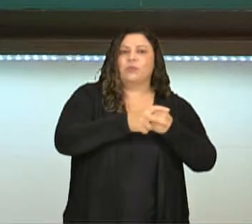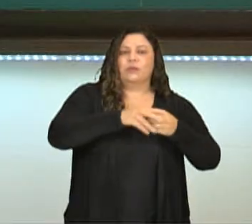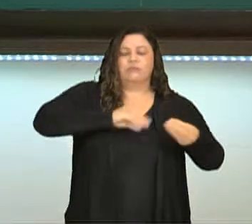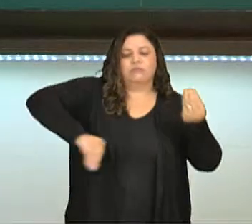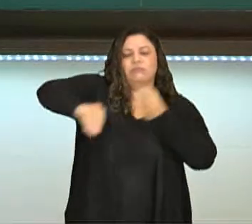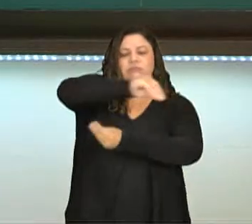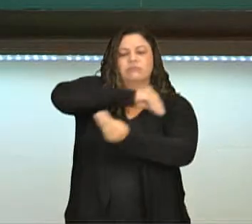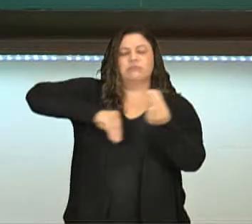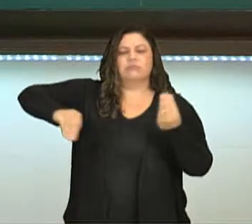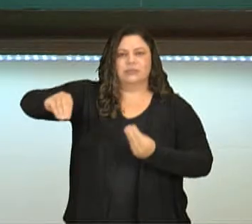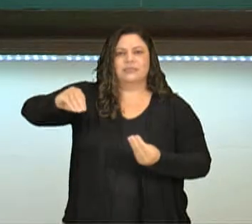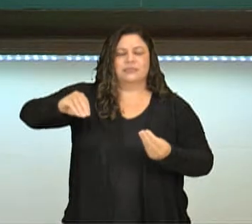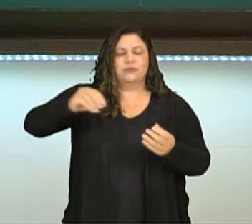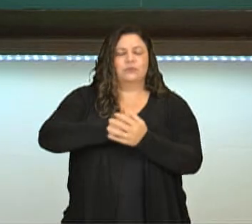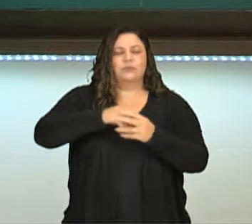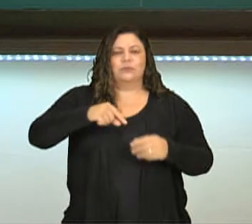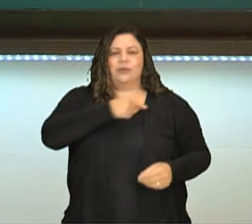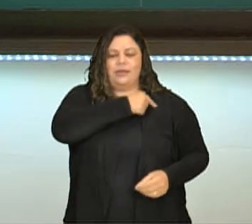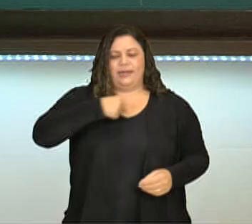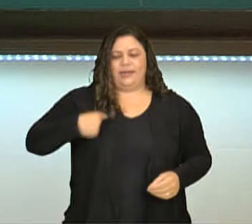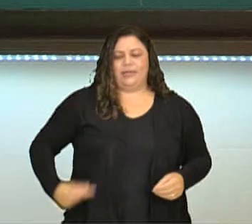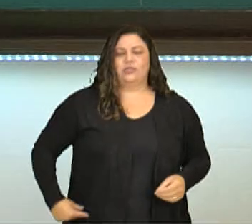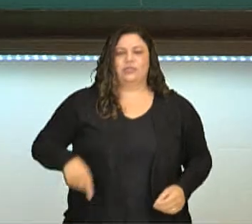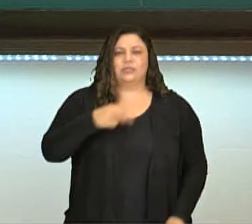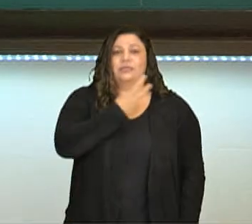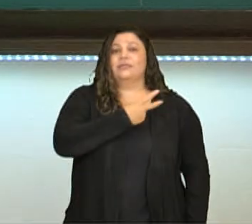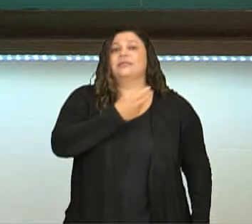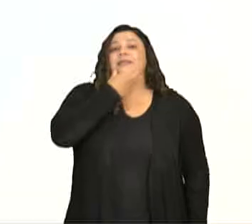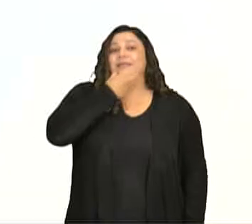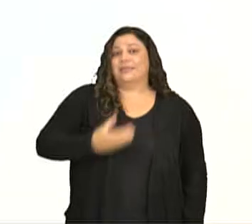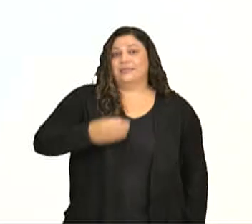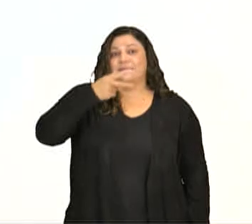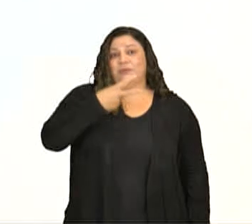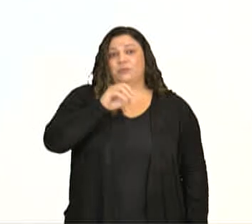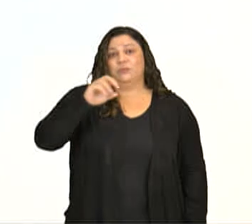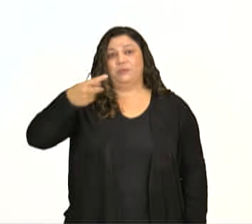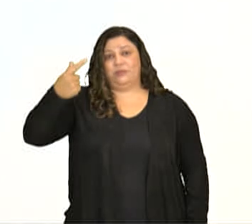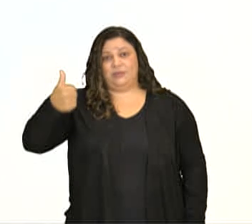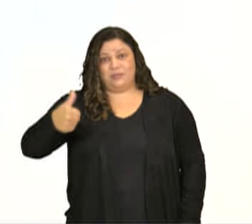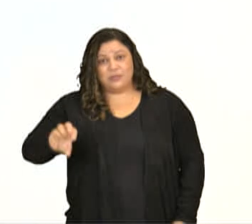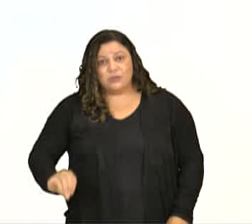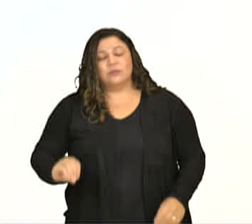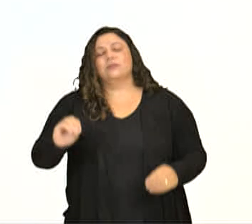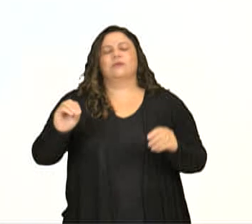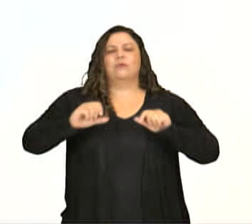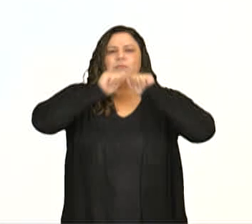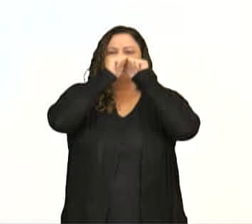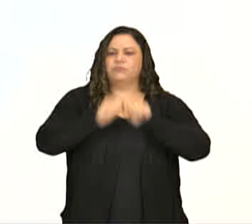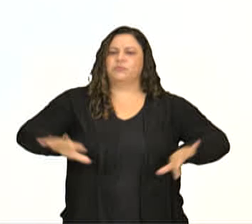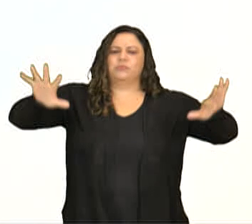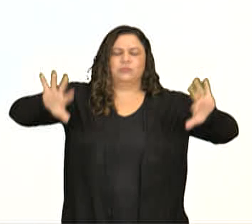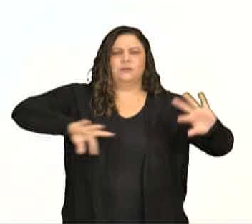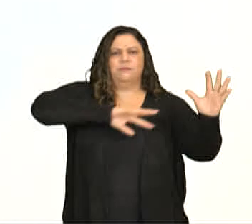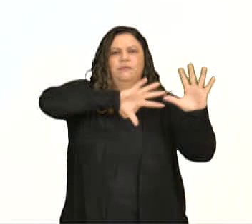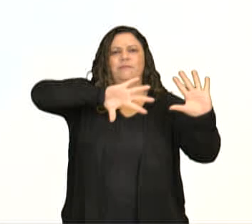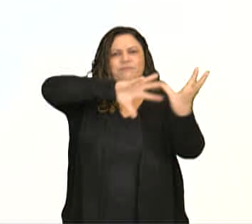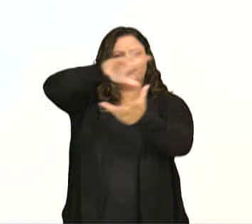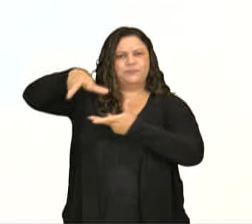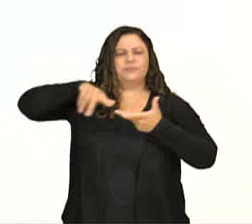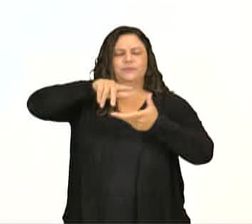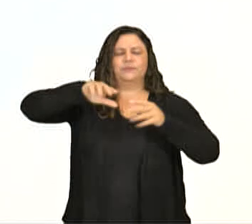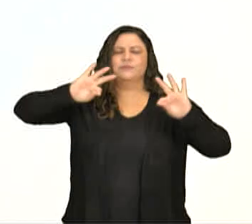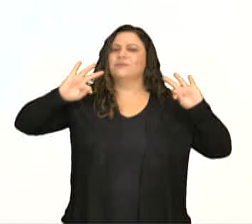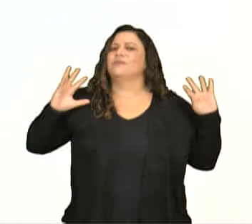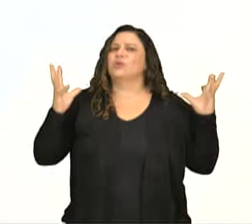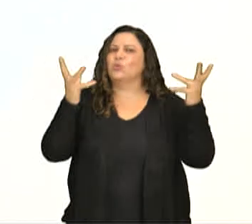já em dezembro de 2019, e chegou a diversos países, incluindo o Brasil. E está em todos os continentes hoje em